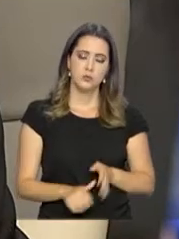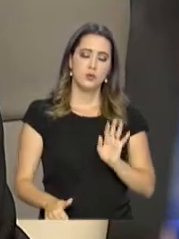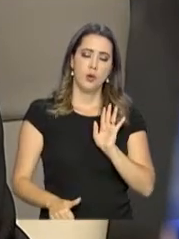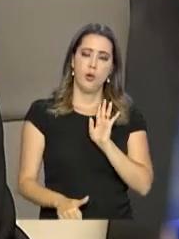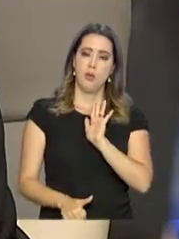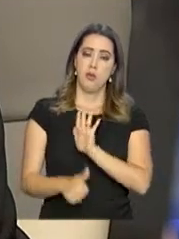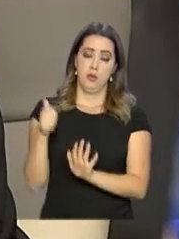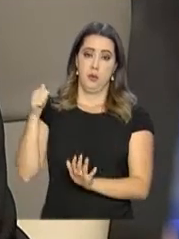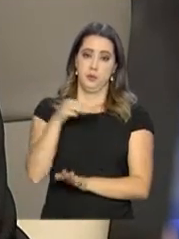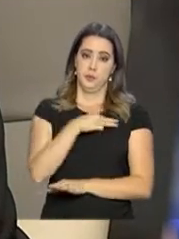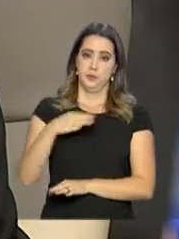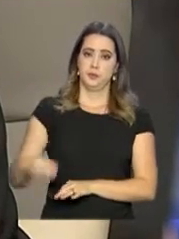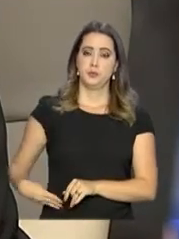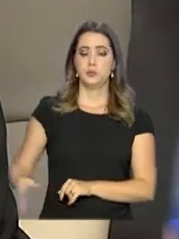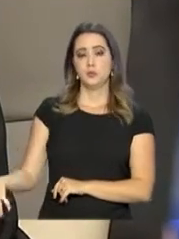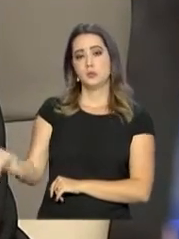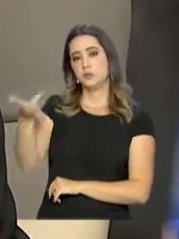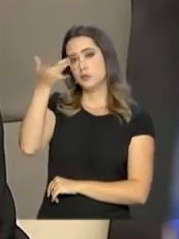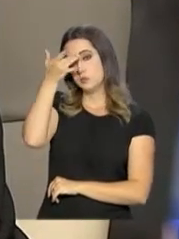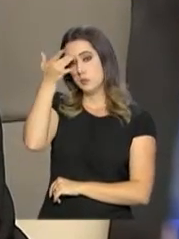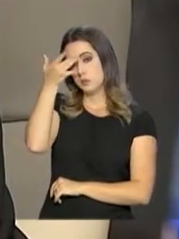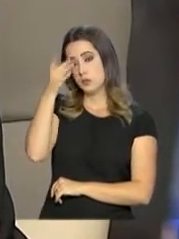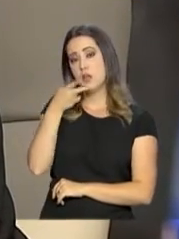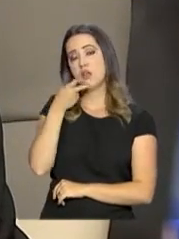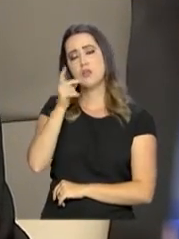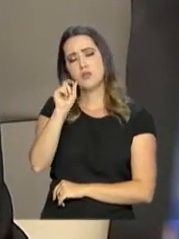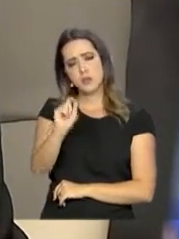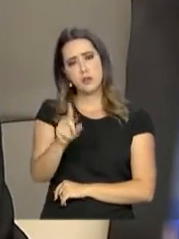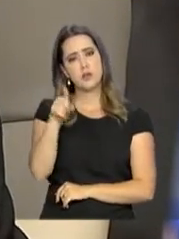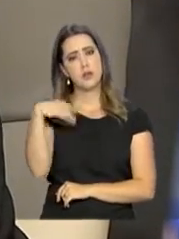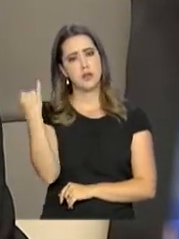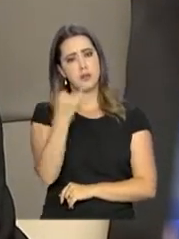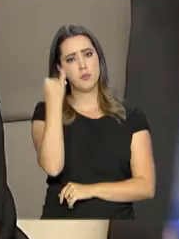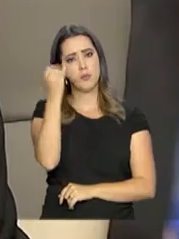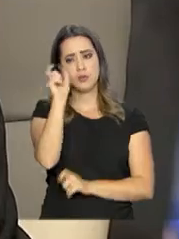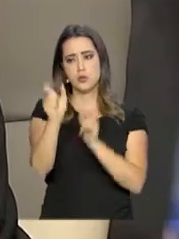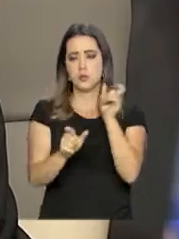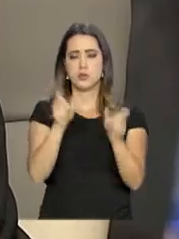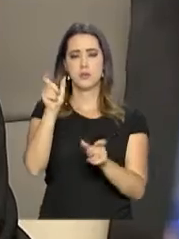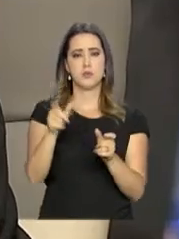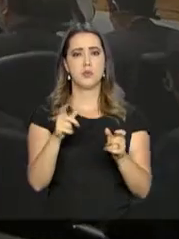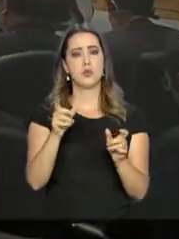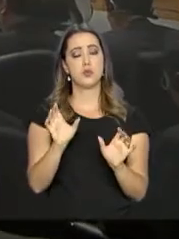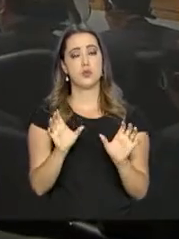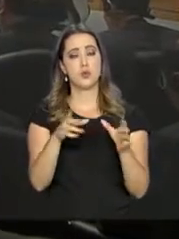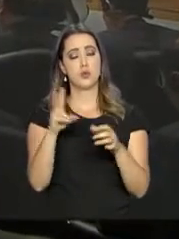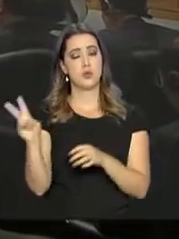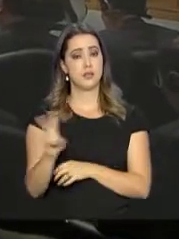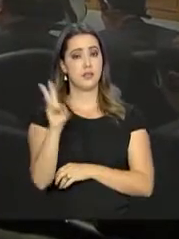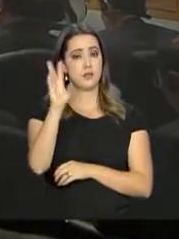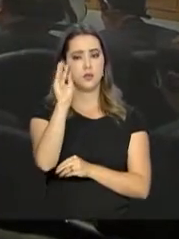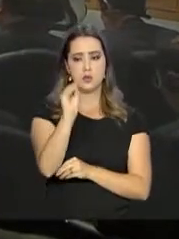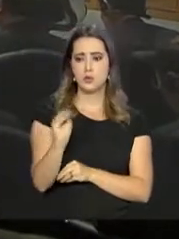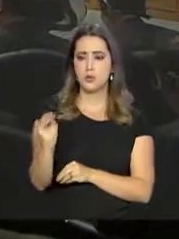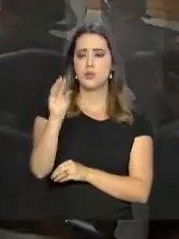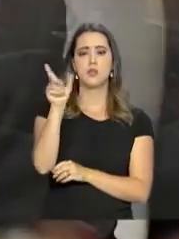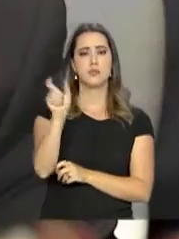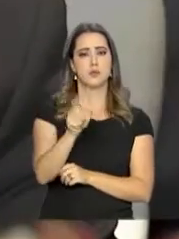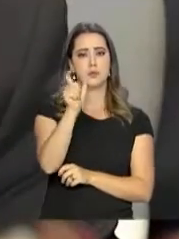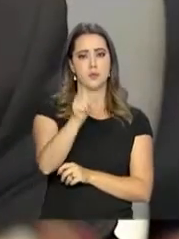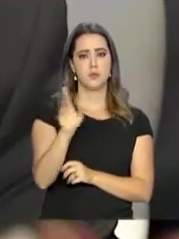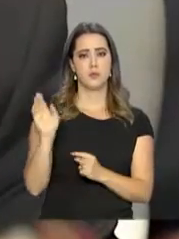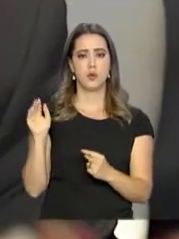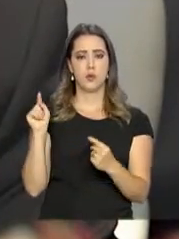Narendra Modi, disse ser importante colocar as pessoas e os valores humanos no centro do progresso. Já o presidente sul-africano,